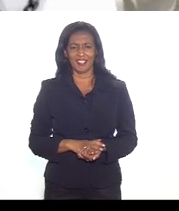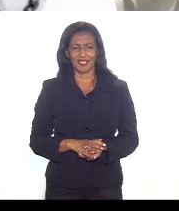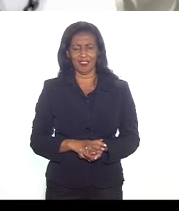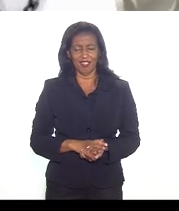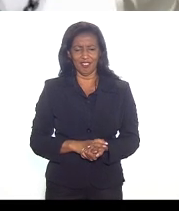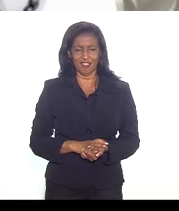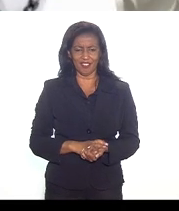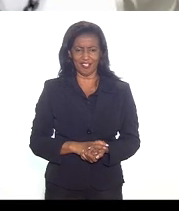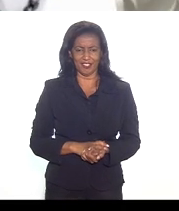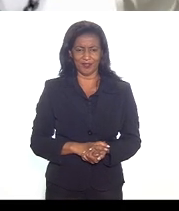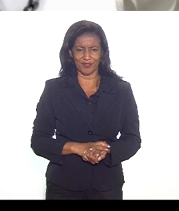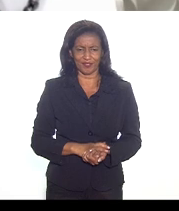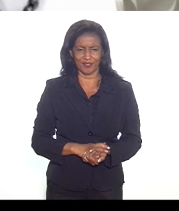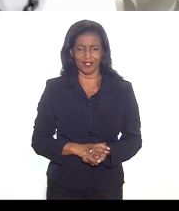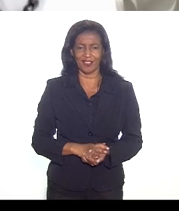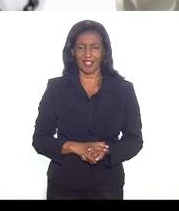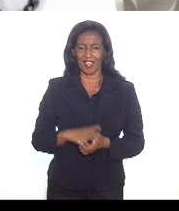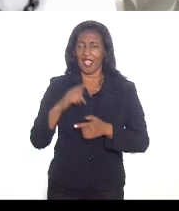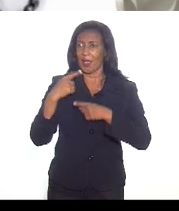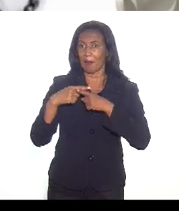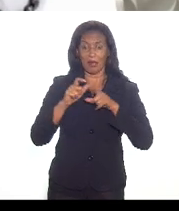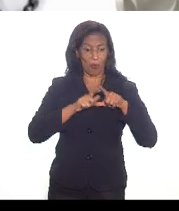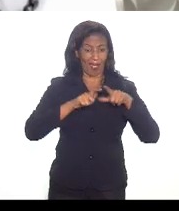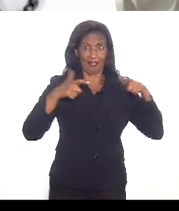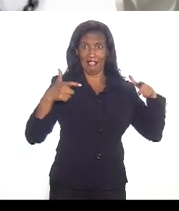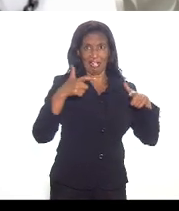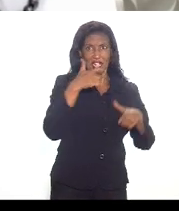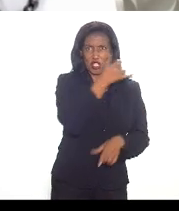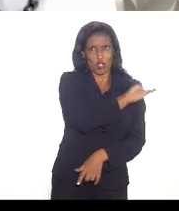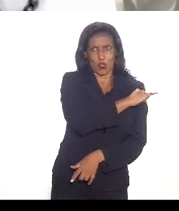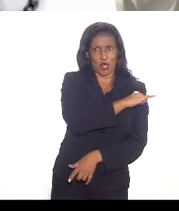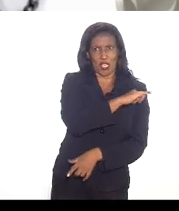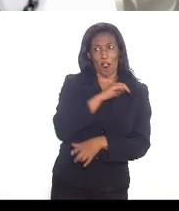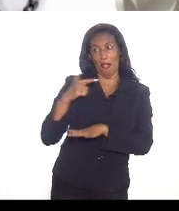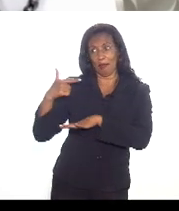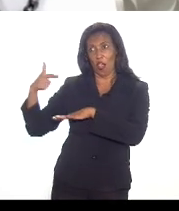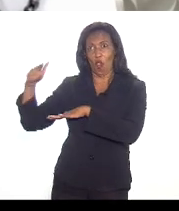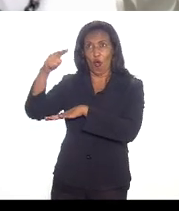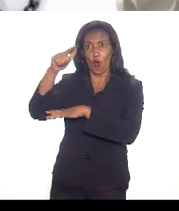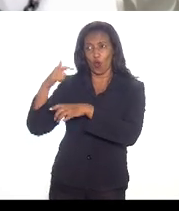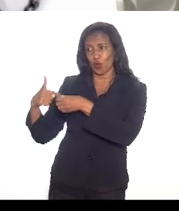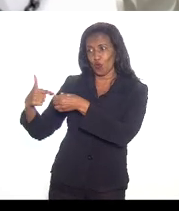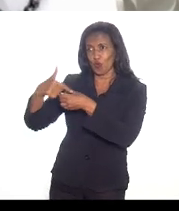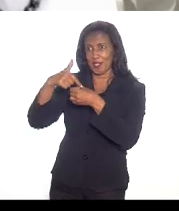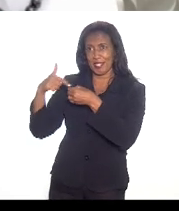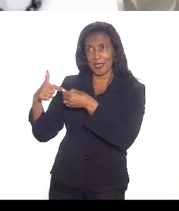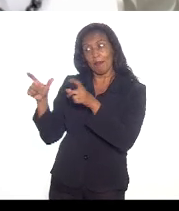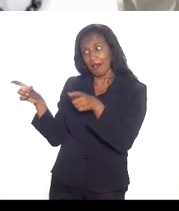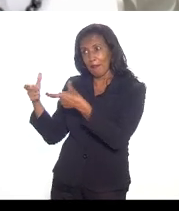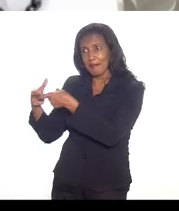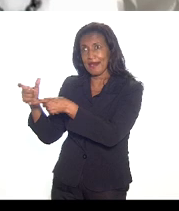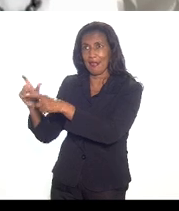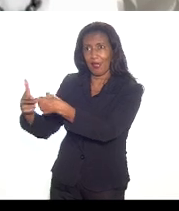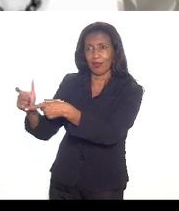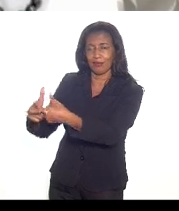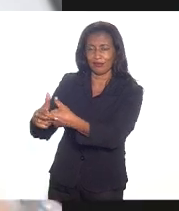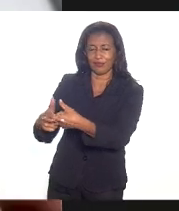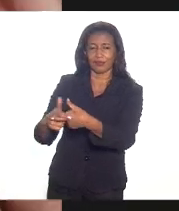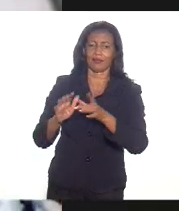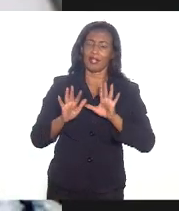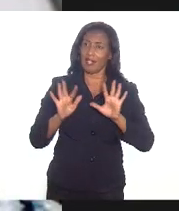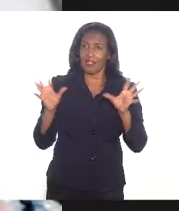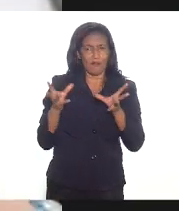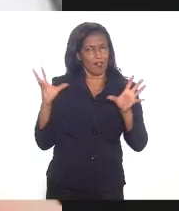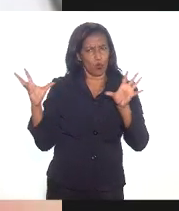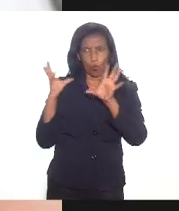resto, Zeidan. No resto, eu na defesa aí da nossa agricultura familiar. Sim, claro. Enfim, no